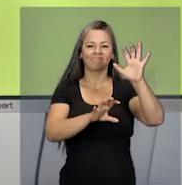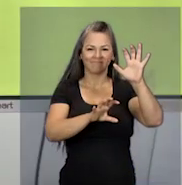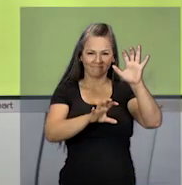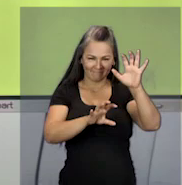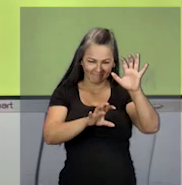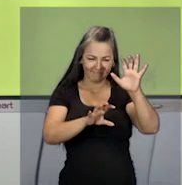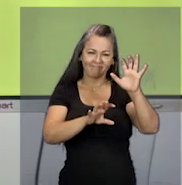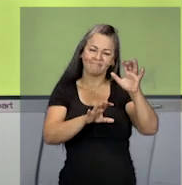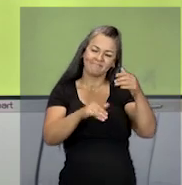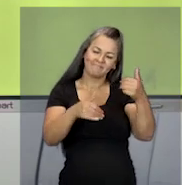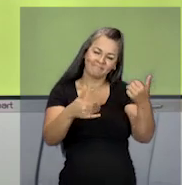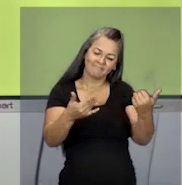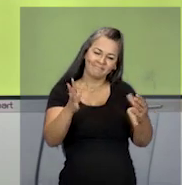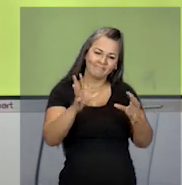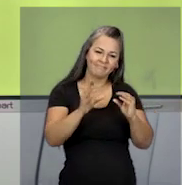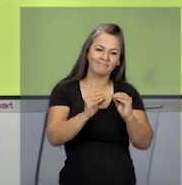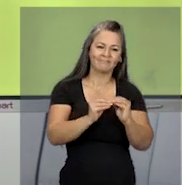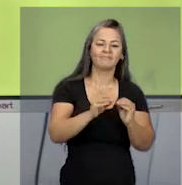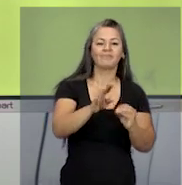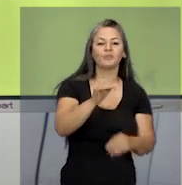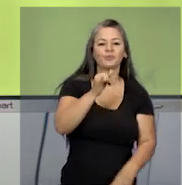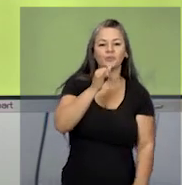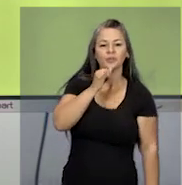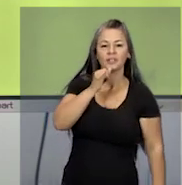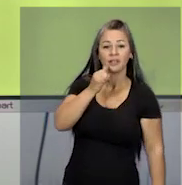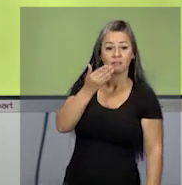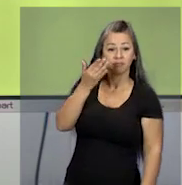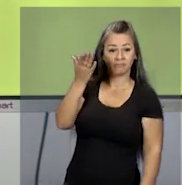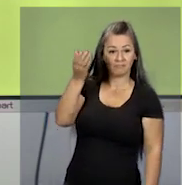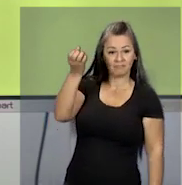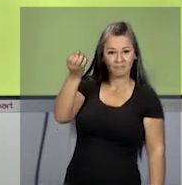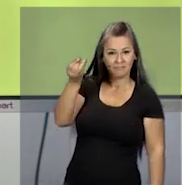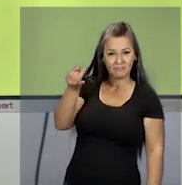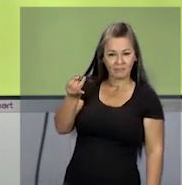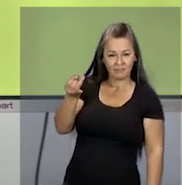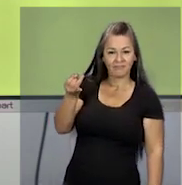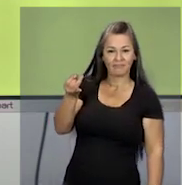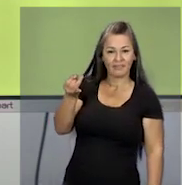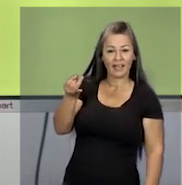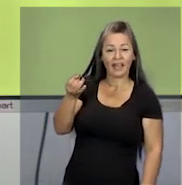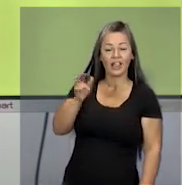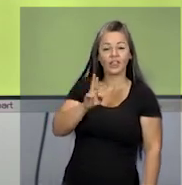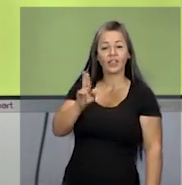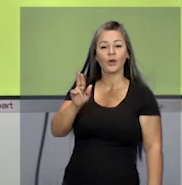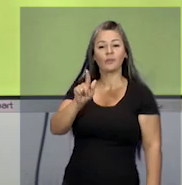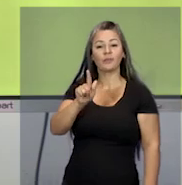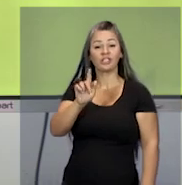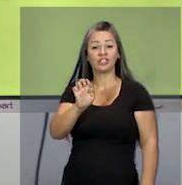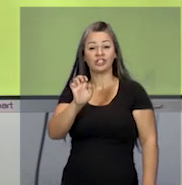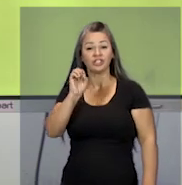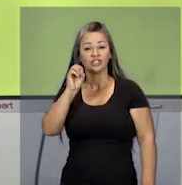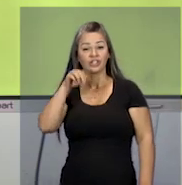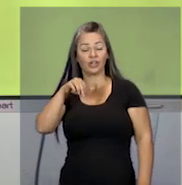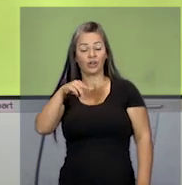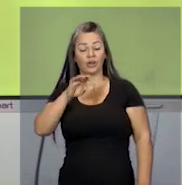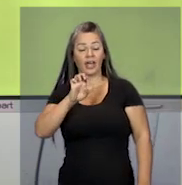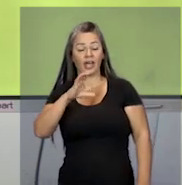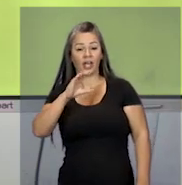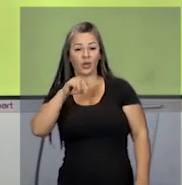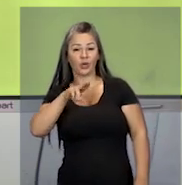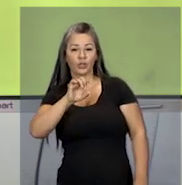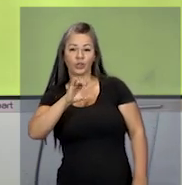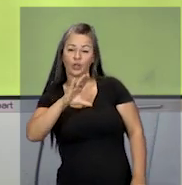regiões geoeconômicas ou de complexos regionais, fique tranquilo, é a mesma coisa, tá? Se falar lá complexo regional da